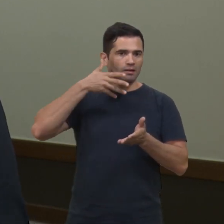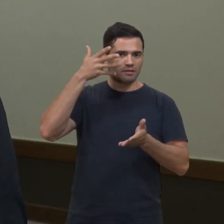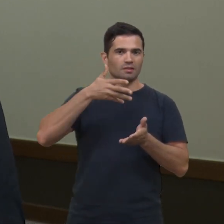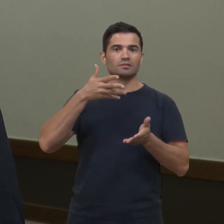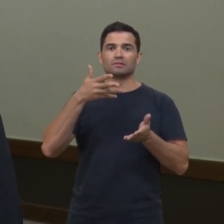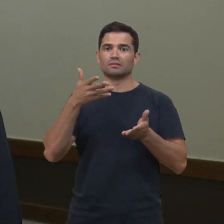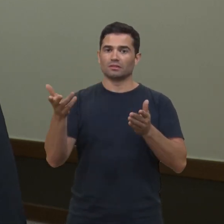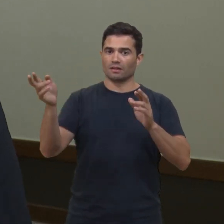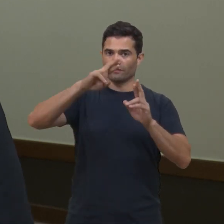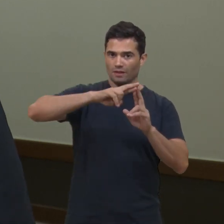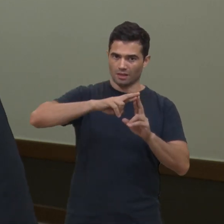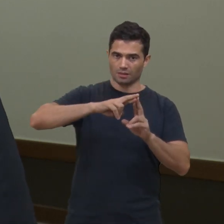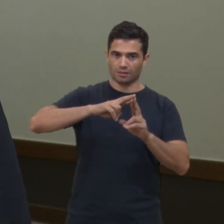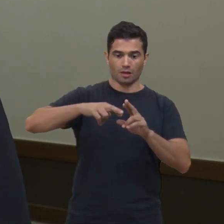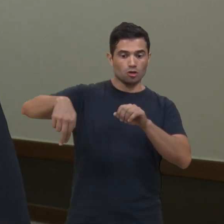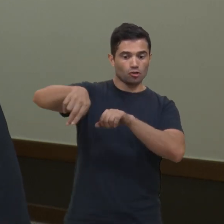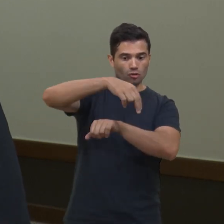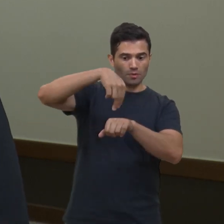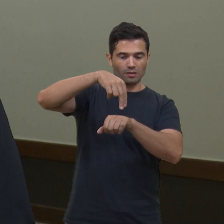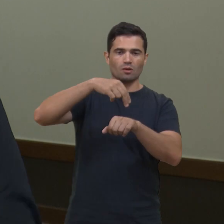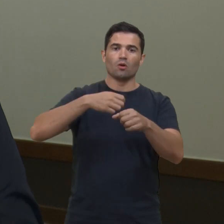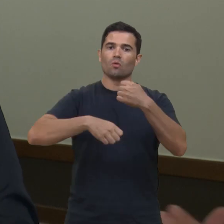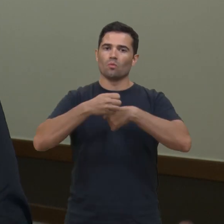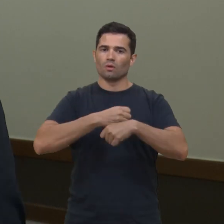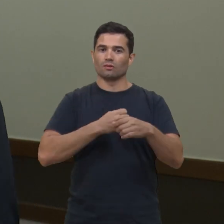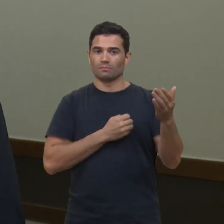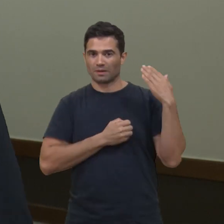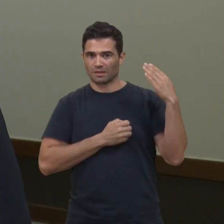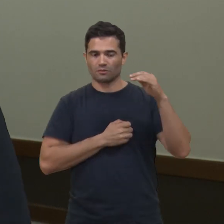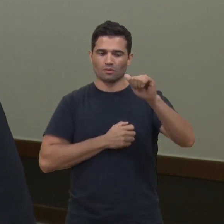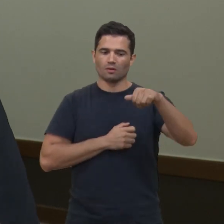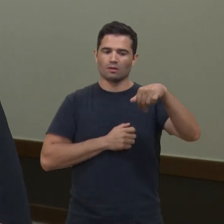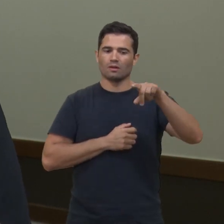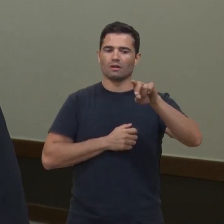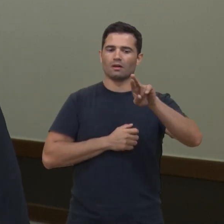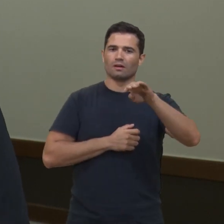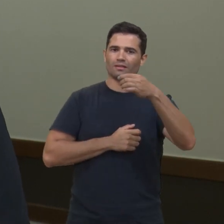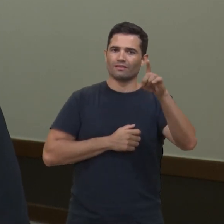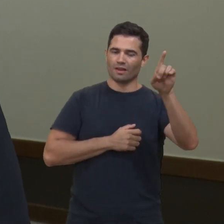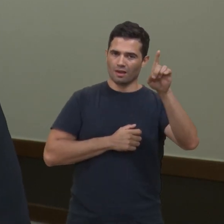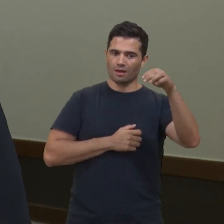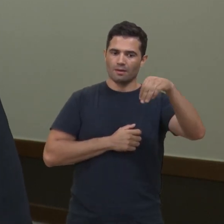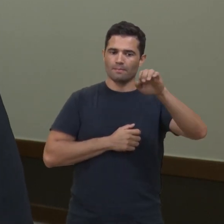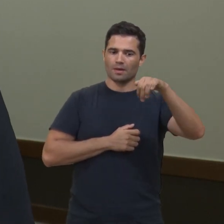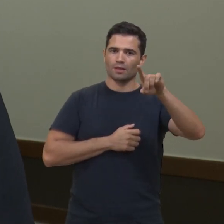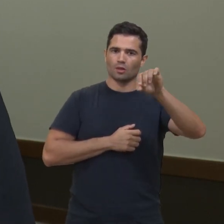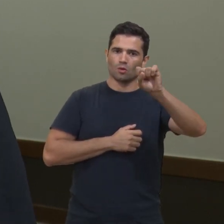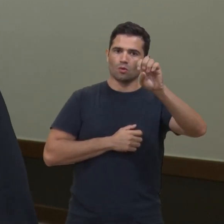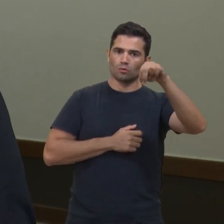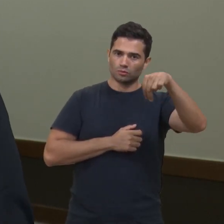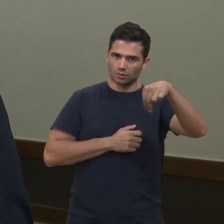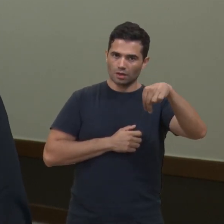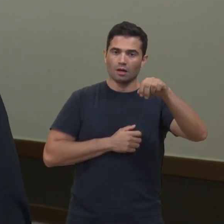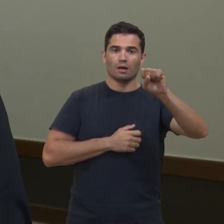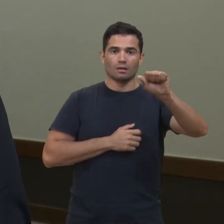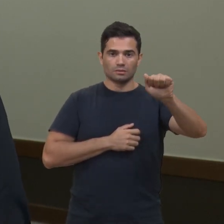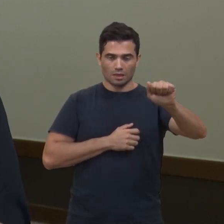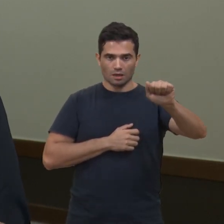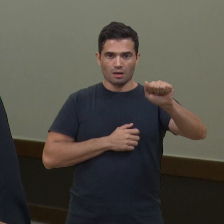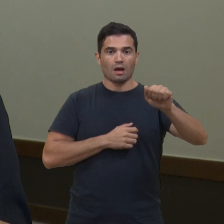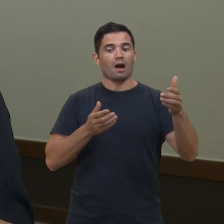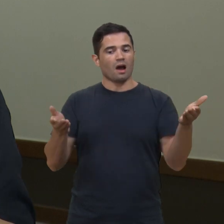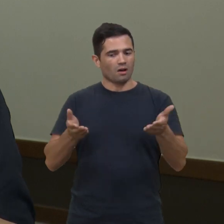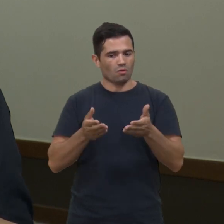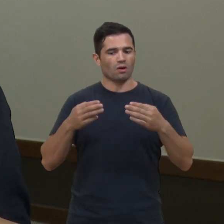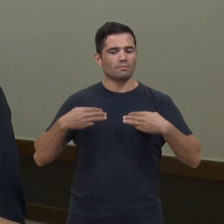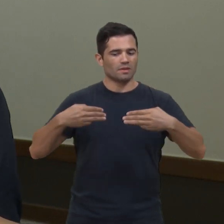de referência nacional. Ano passado foi o ministro André Mendonça, esse ano a ministra Simone Tebet. Sabemos que a aula inaugural ela traz